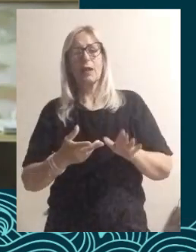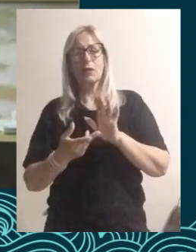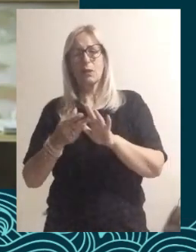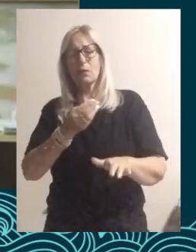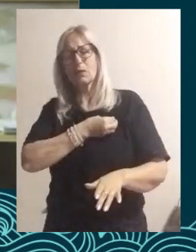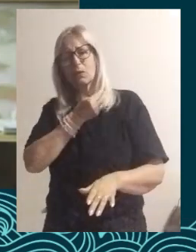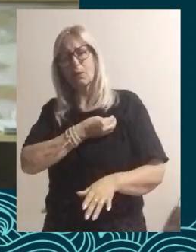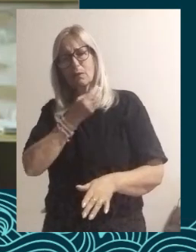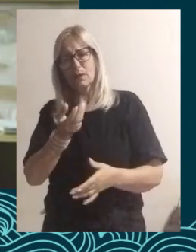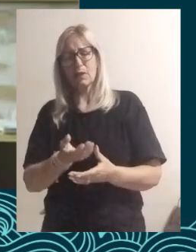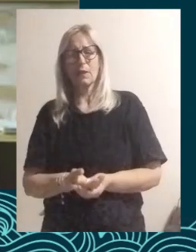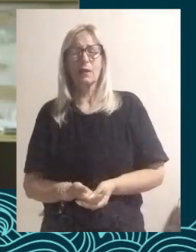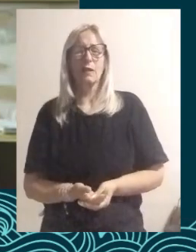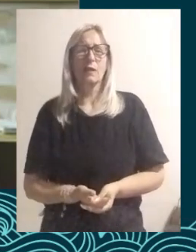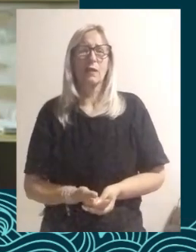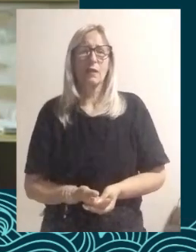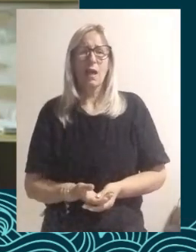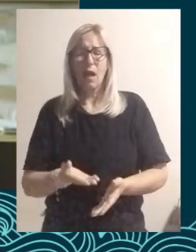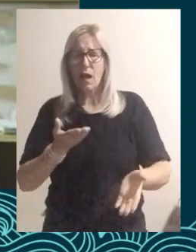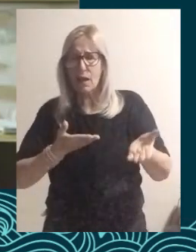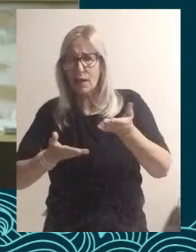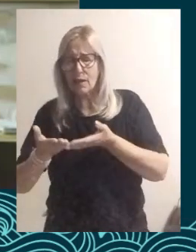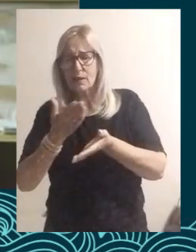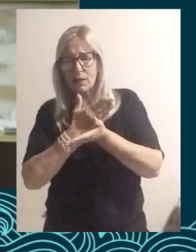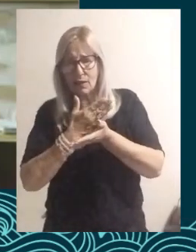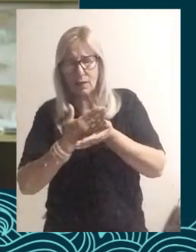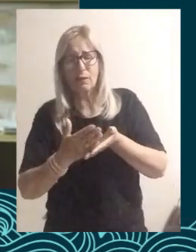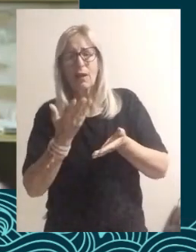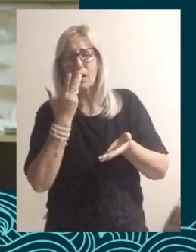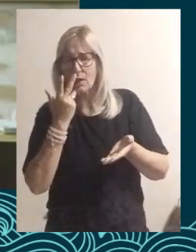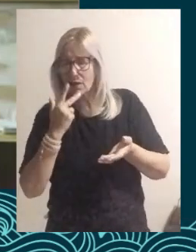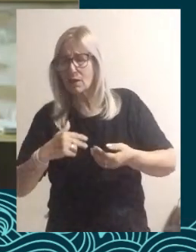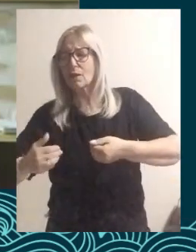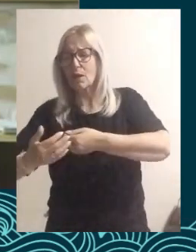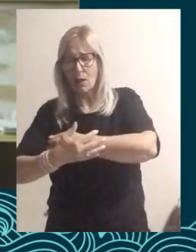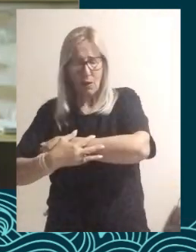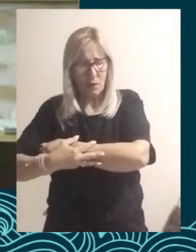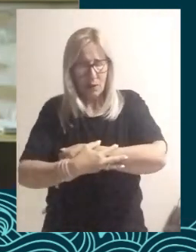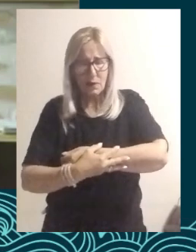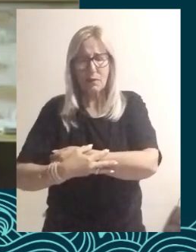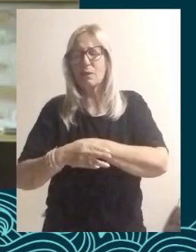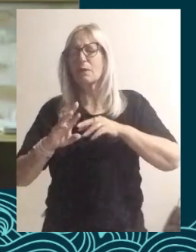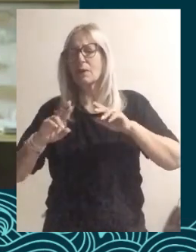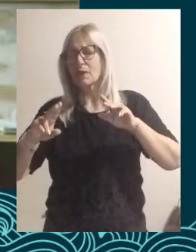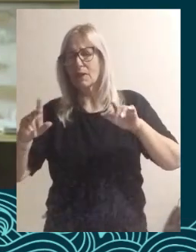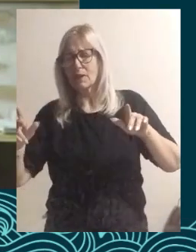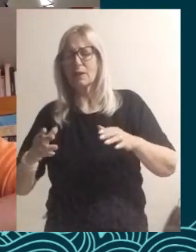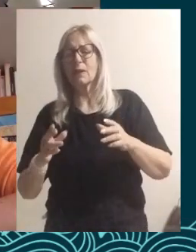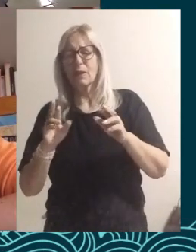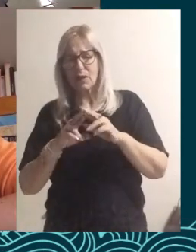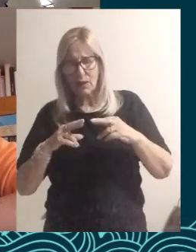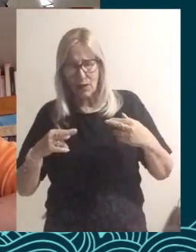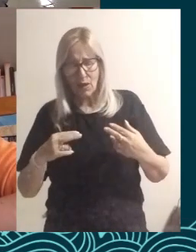depoimento. E depois também elas começaram a, inclusive, levar as crianças, né? Os bebês de